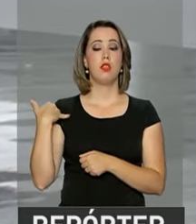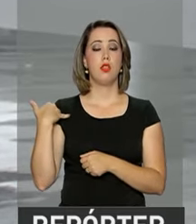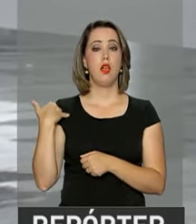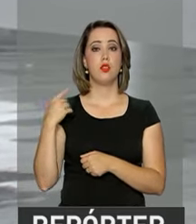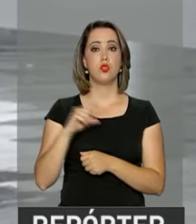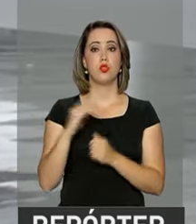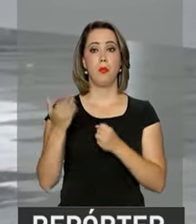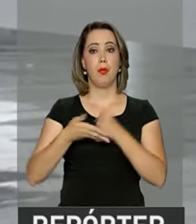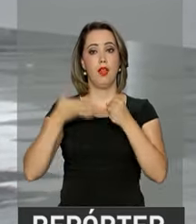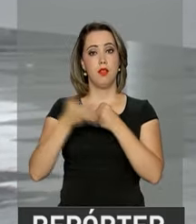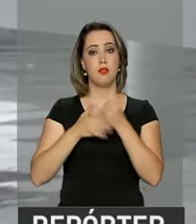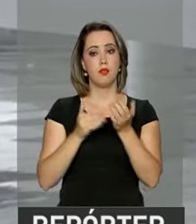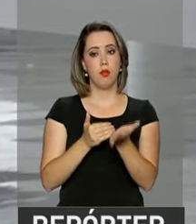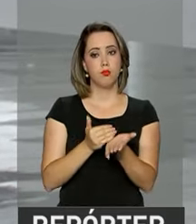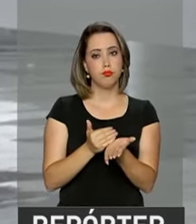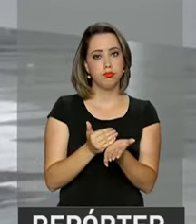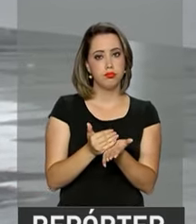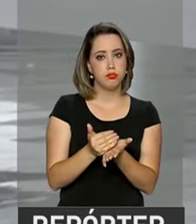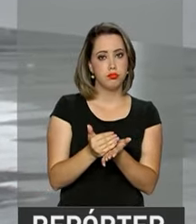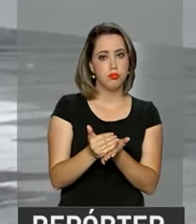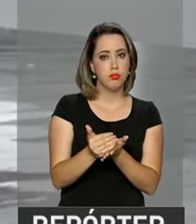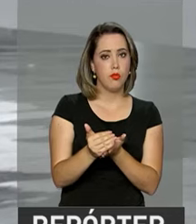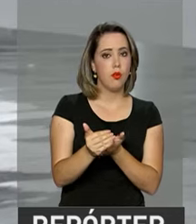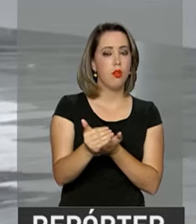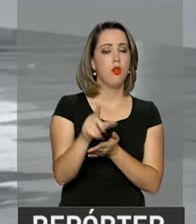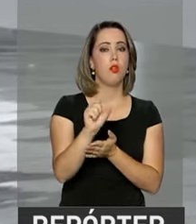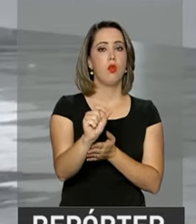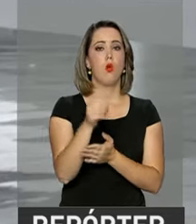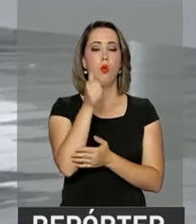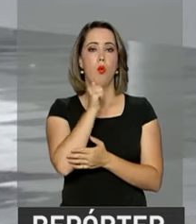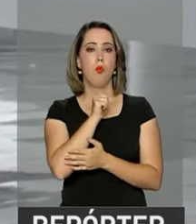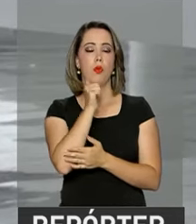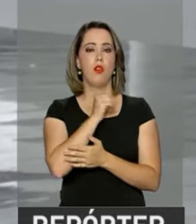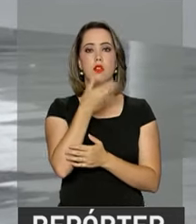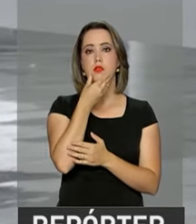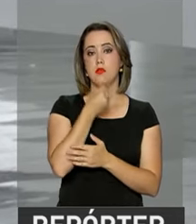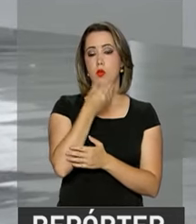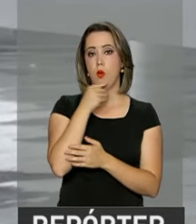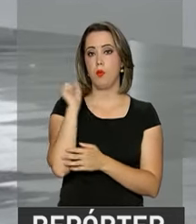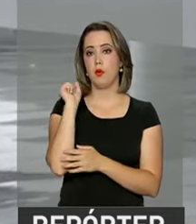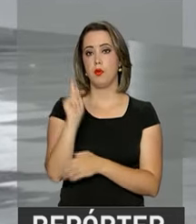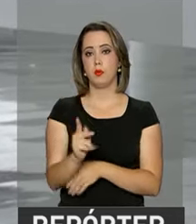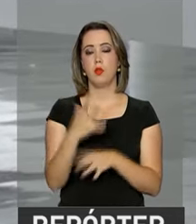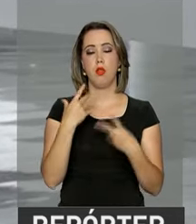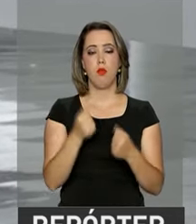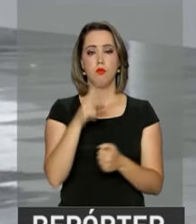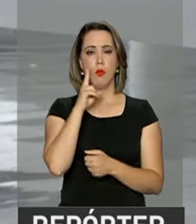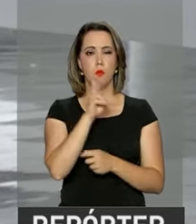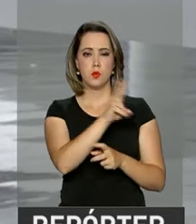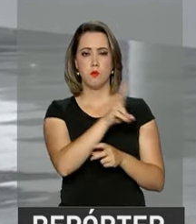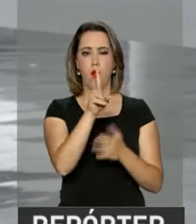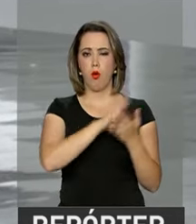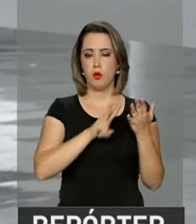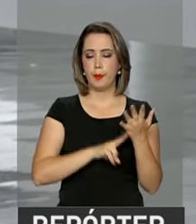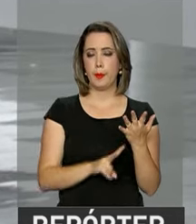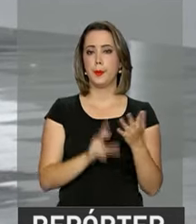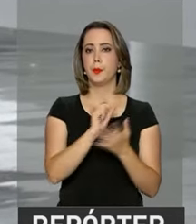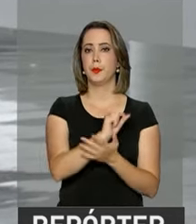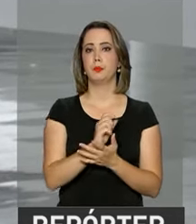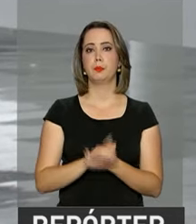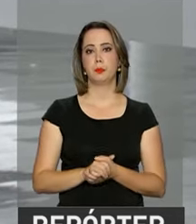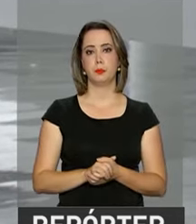progressiva para homens e mulheres se aposentarem vamos acompanhar agora um trecho da apresentação do relatório